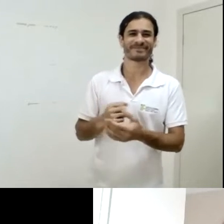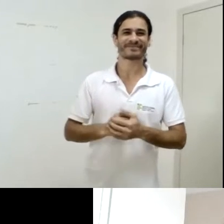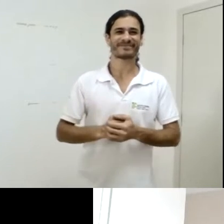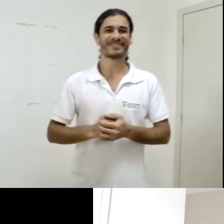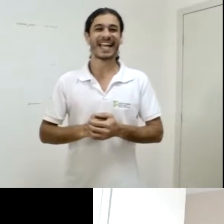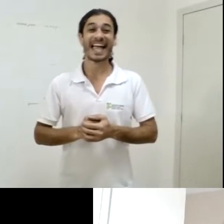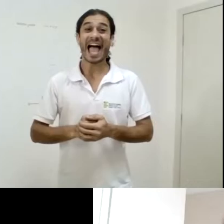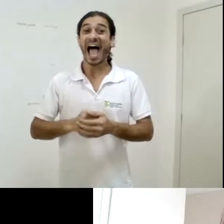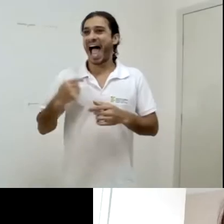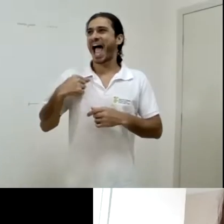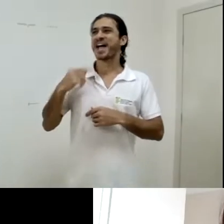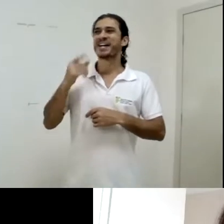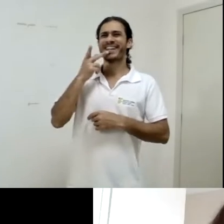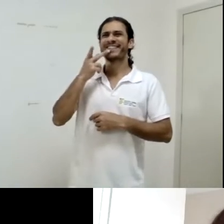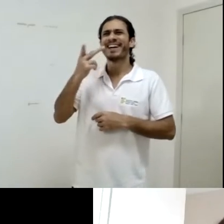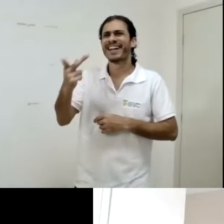estudar.